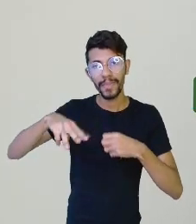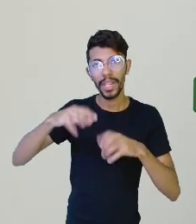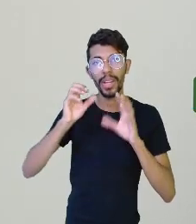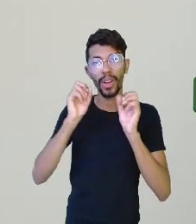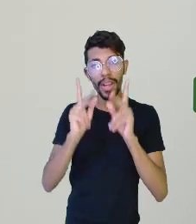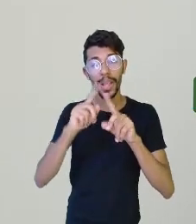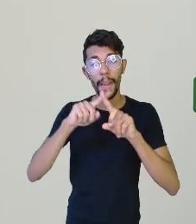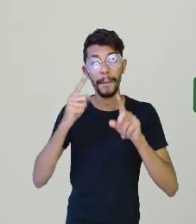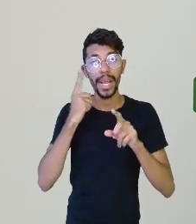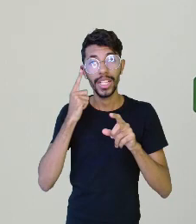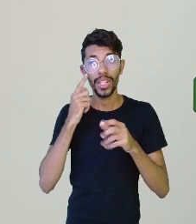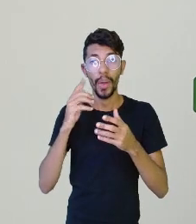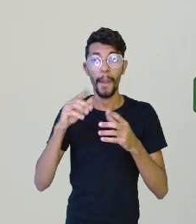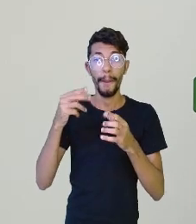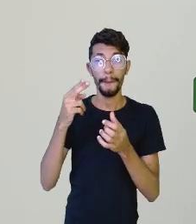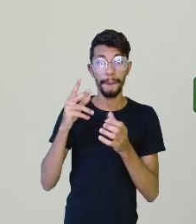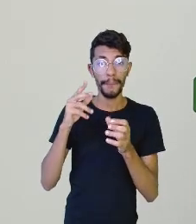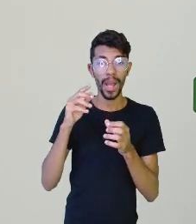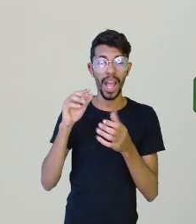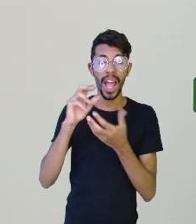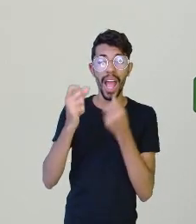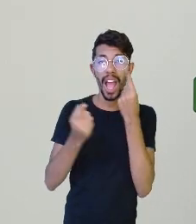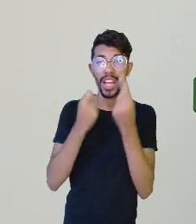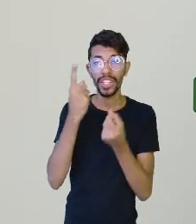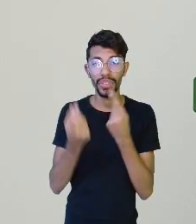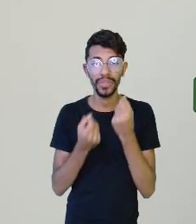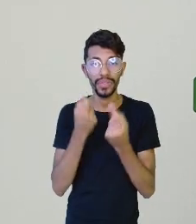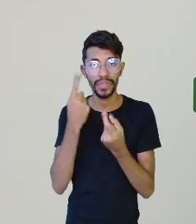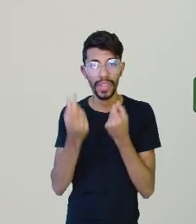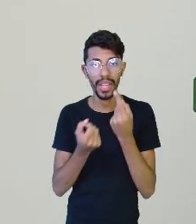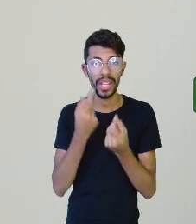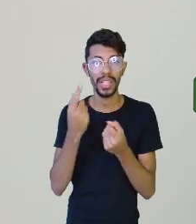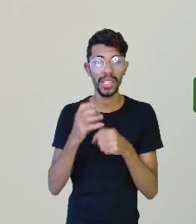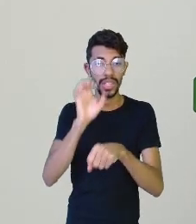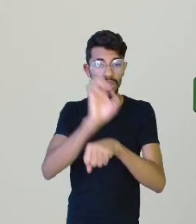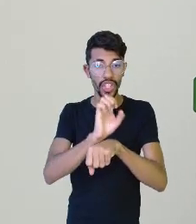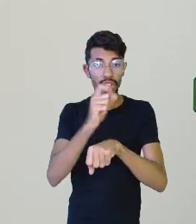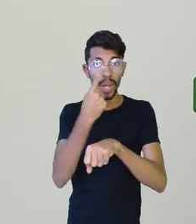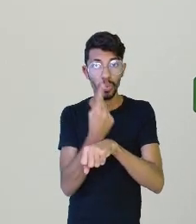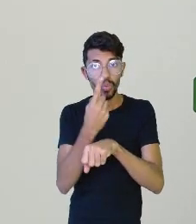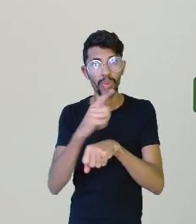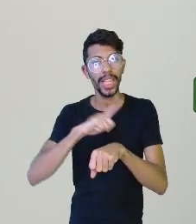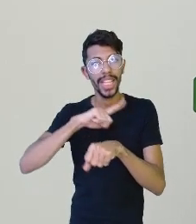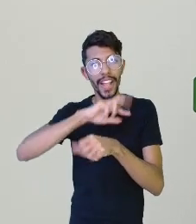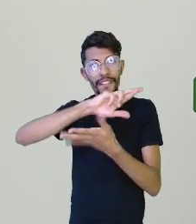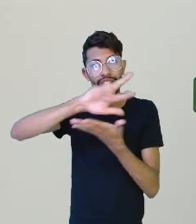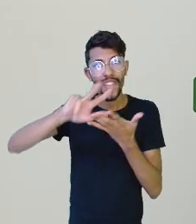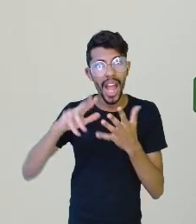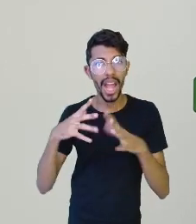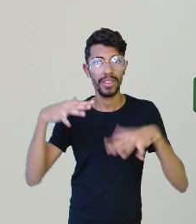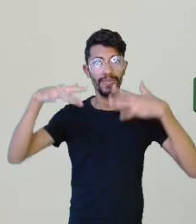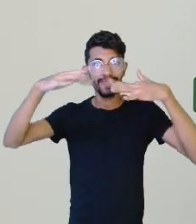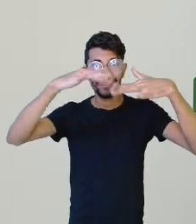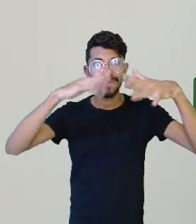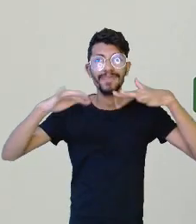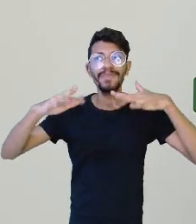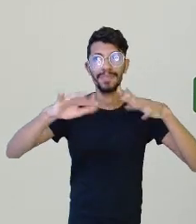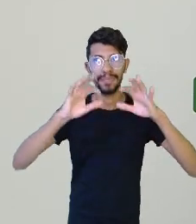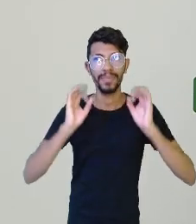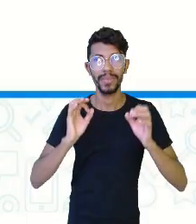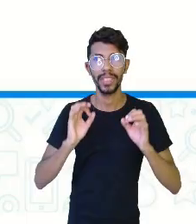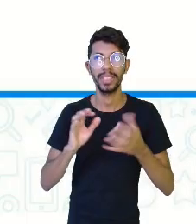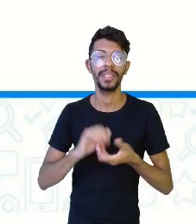vai ficando atento aí. Não é uma coisa assim, exclusiva, só esse clima. Tem um pouquinho desse, um pouquinho daquele. No